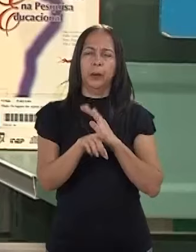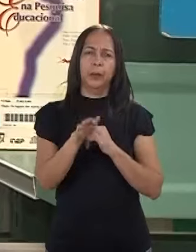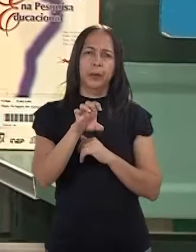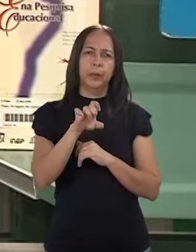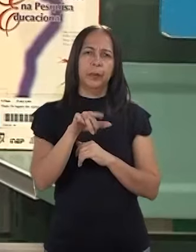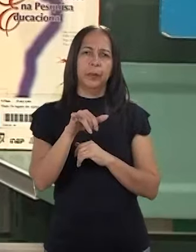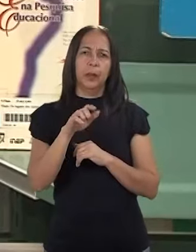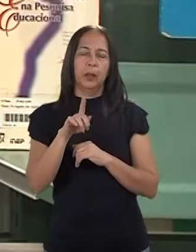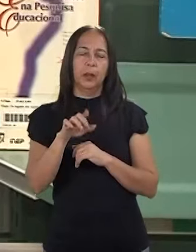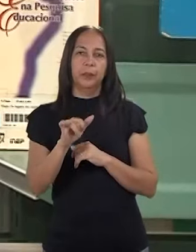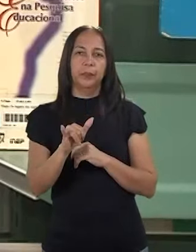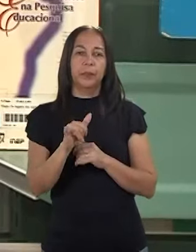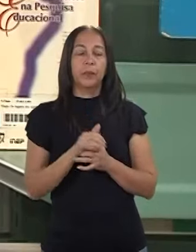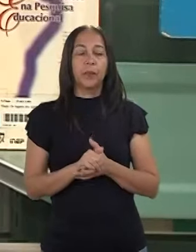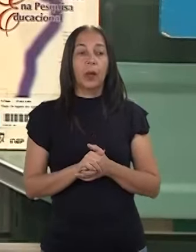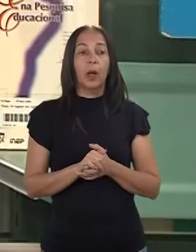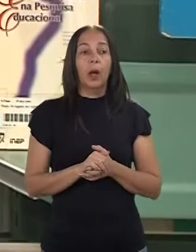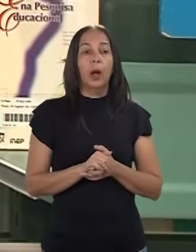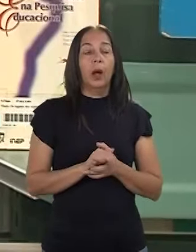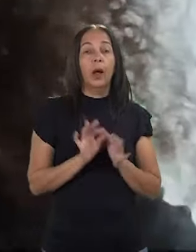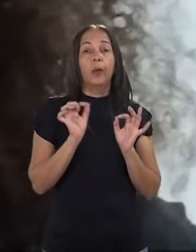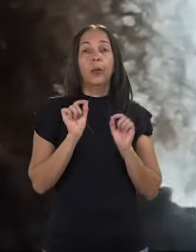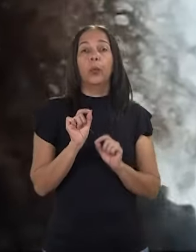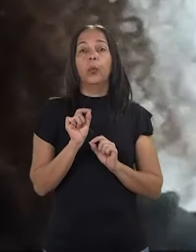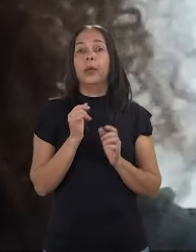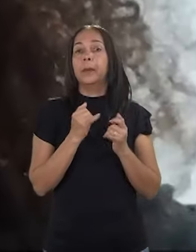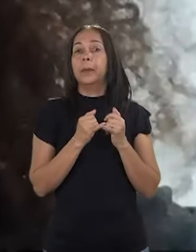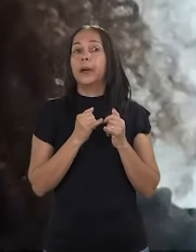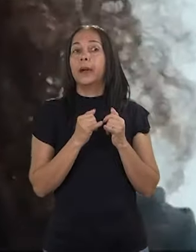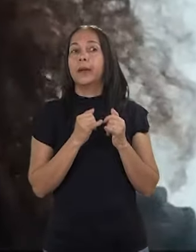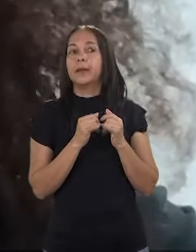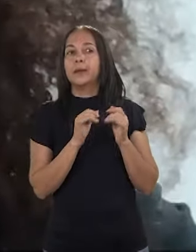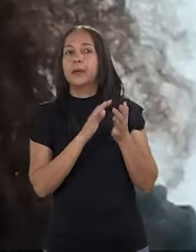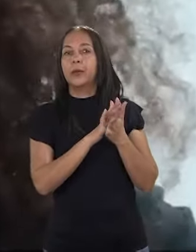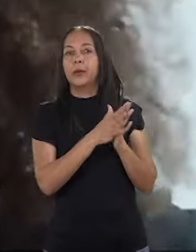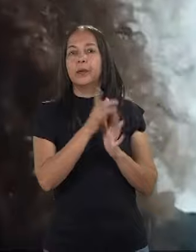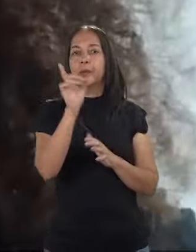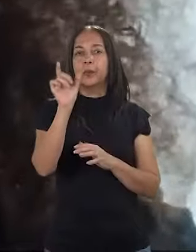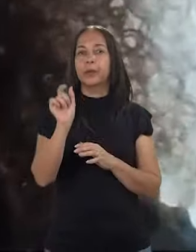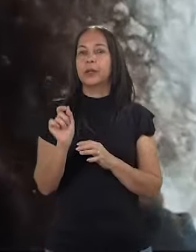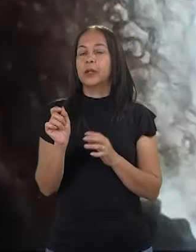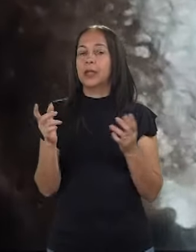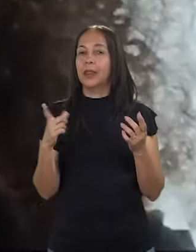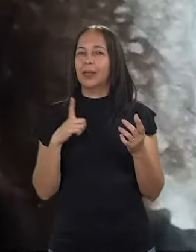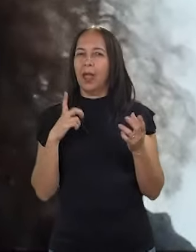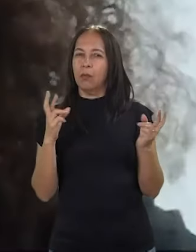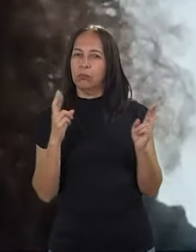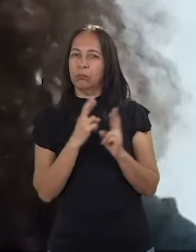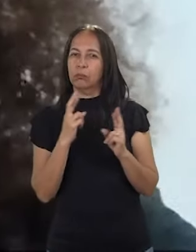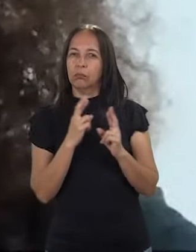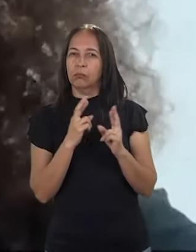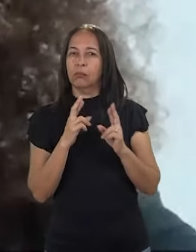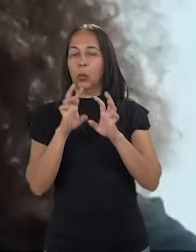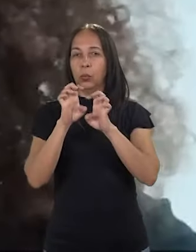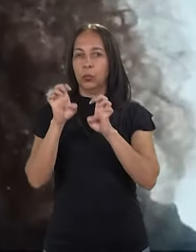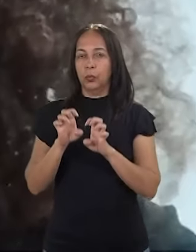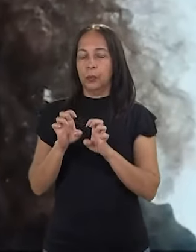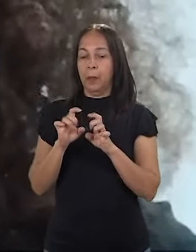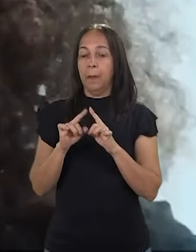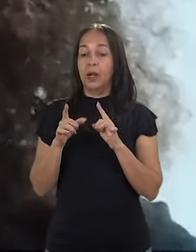Emily Santos Faz uma pergunta bom eh me parece que o racismo algorítmico ele está